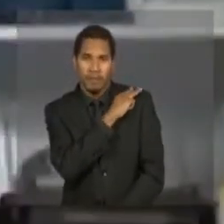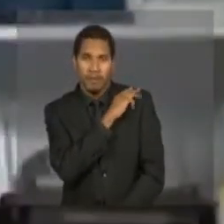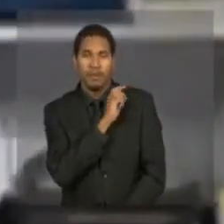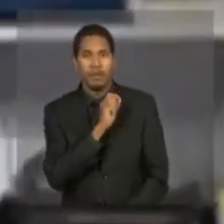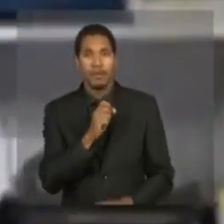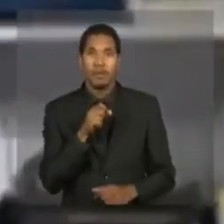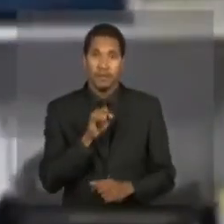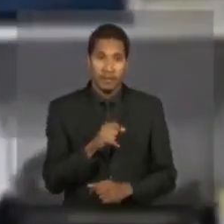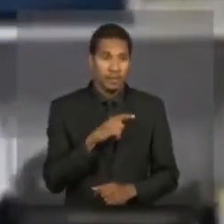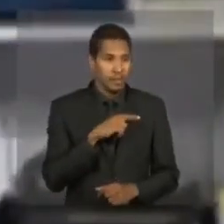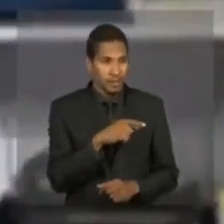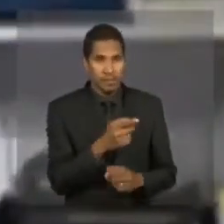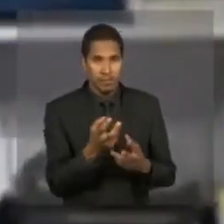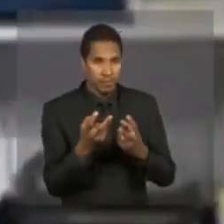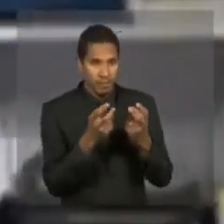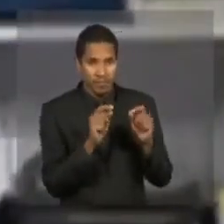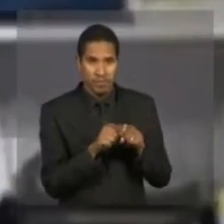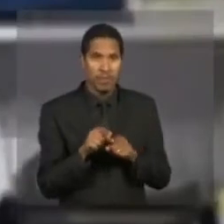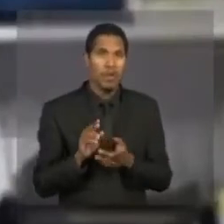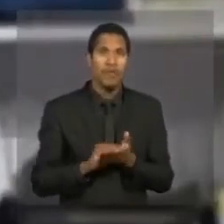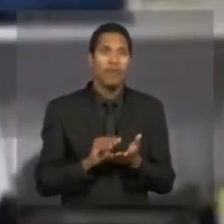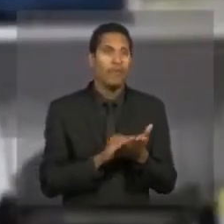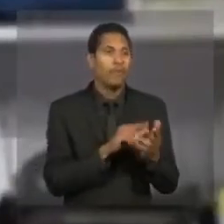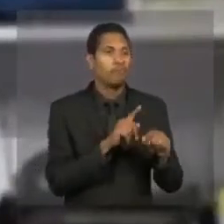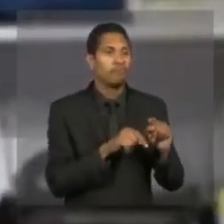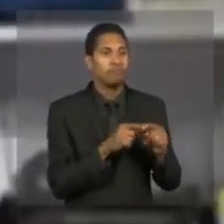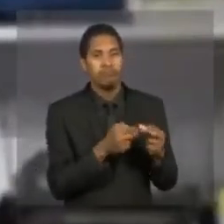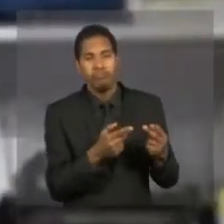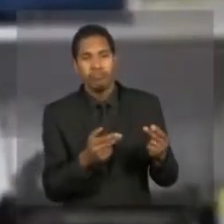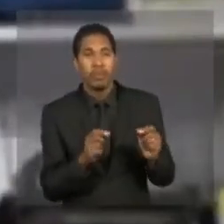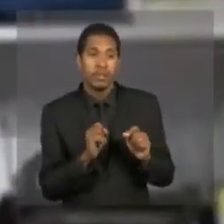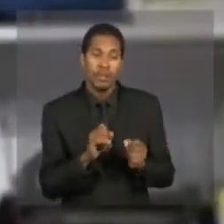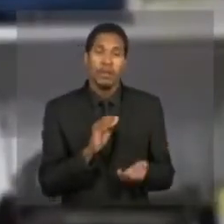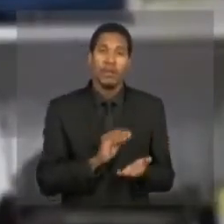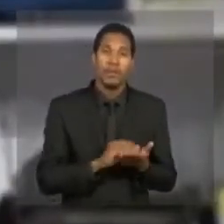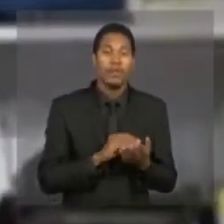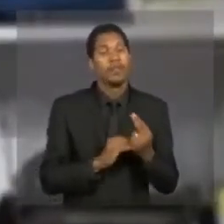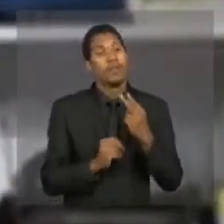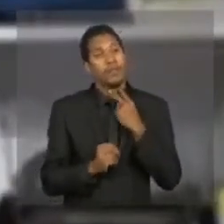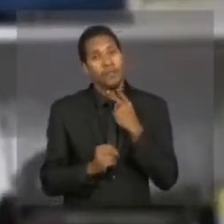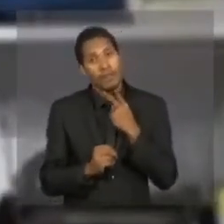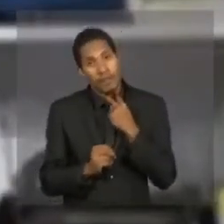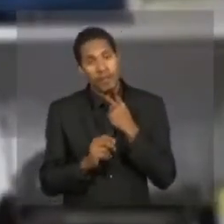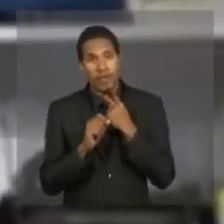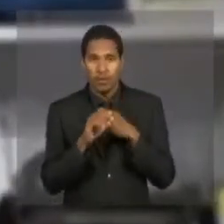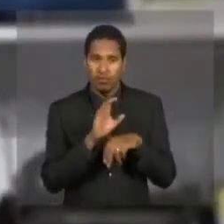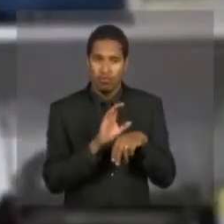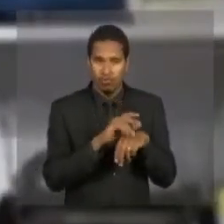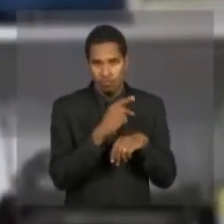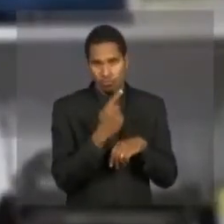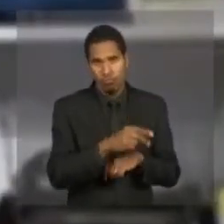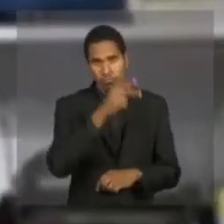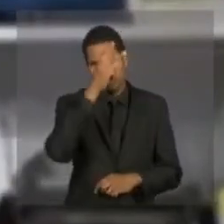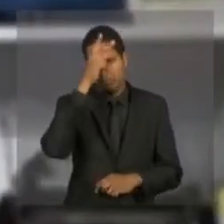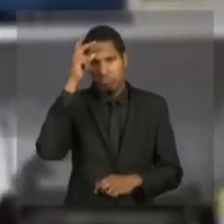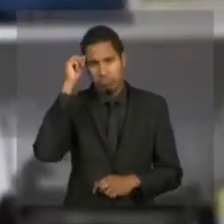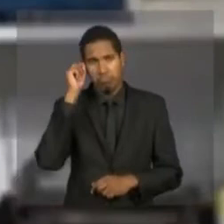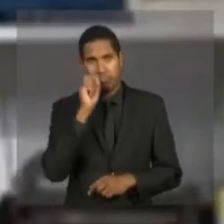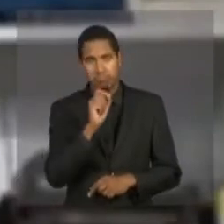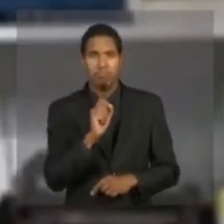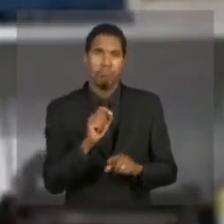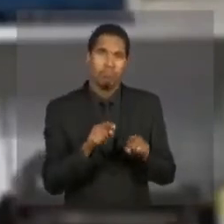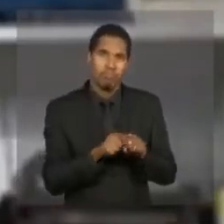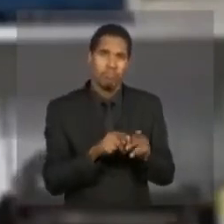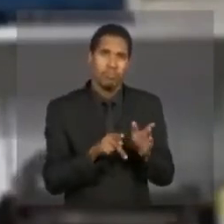demonstrarem insuficiência de recursos quando houver falta de vagas e cursos regulares da rede pública na